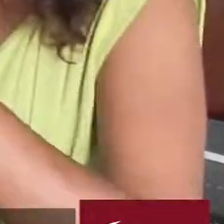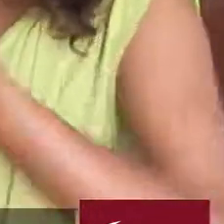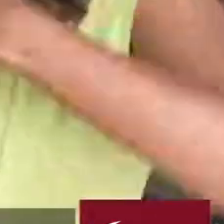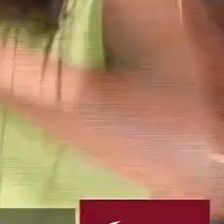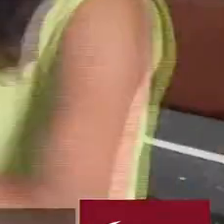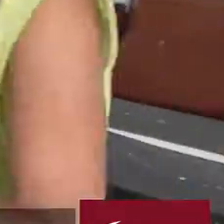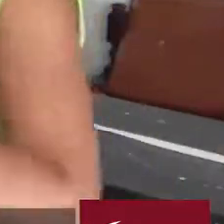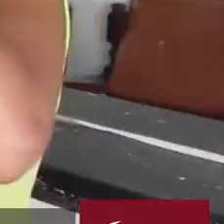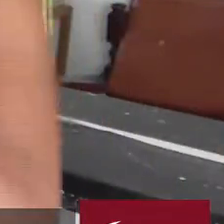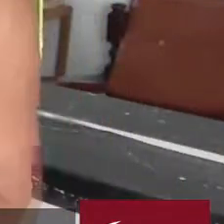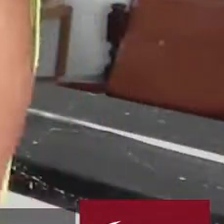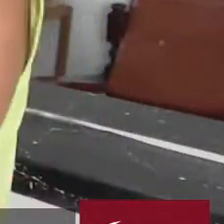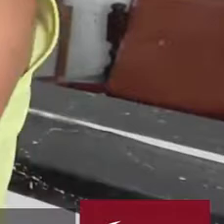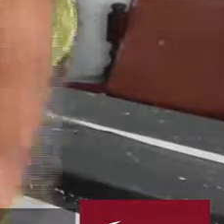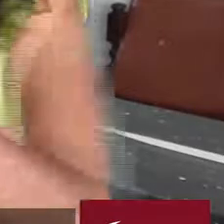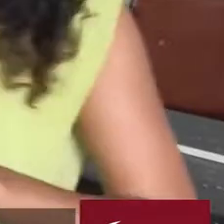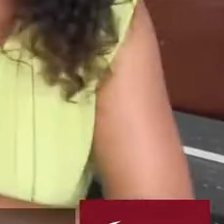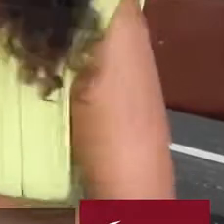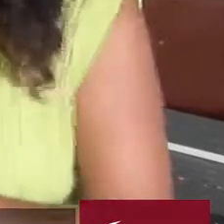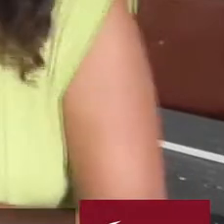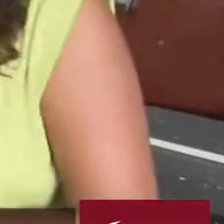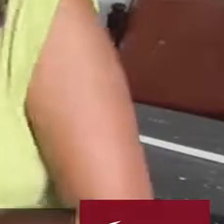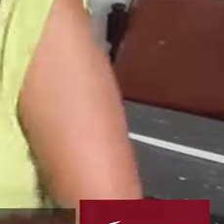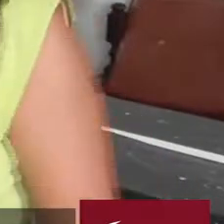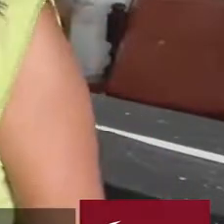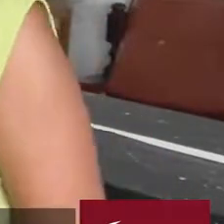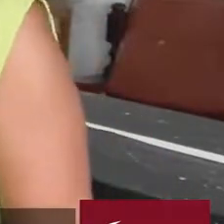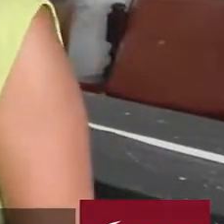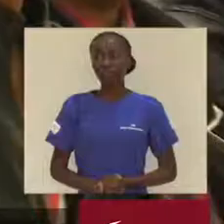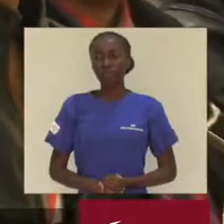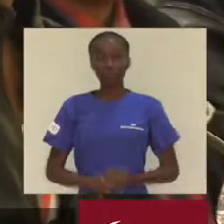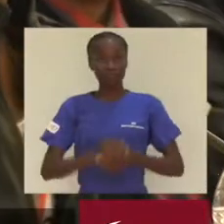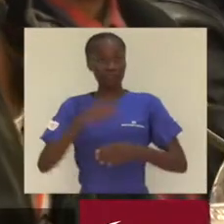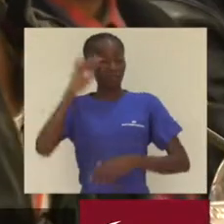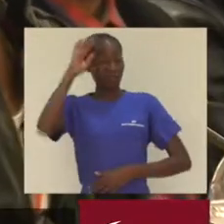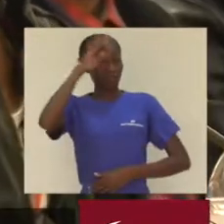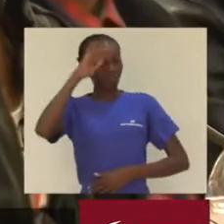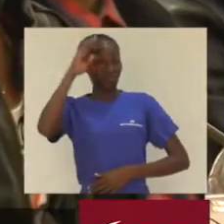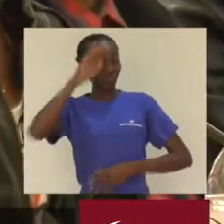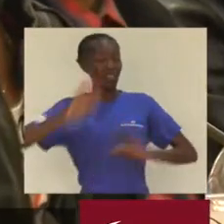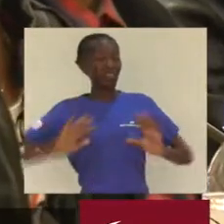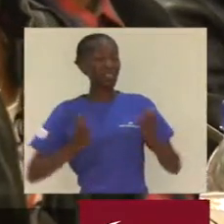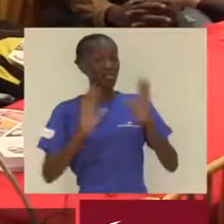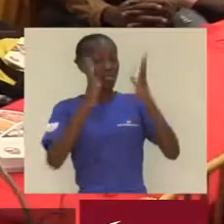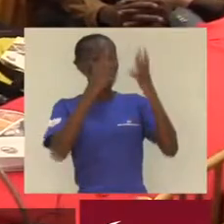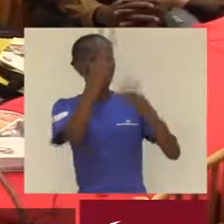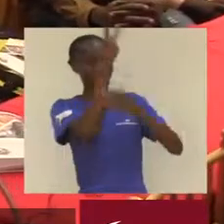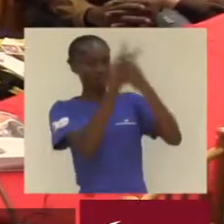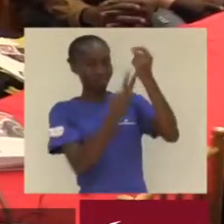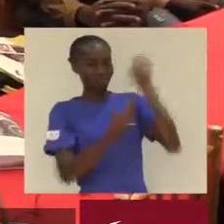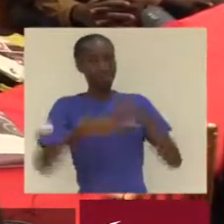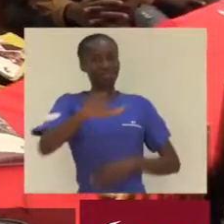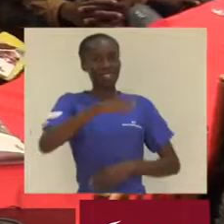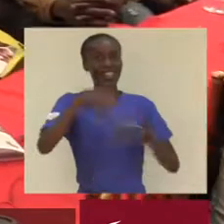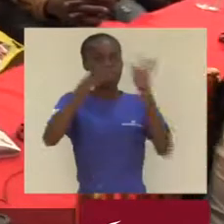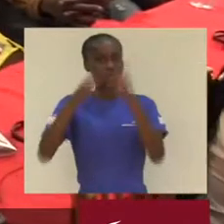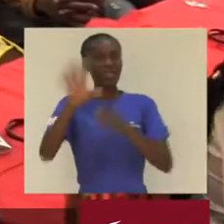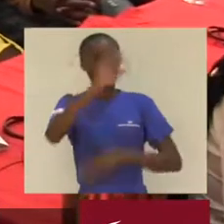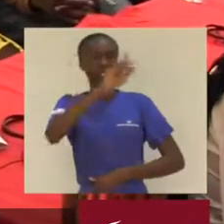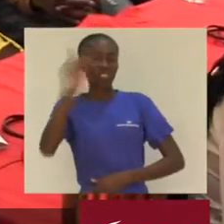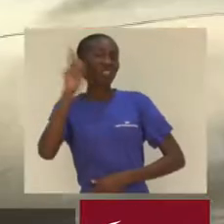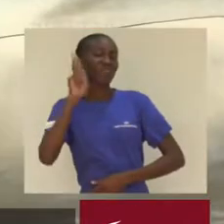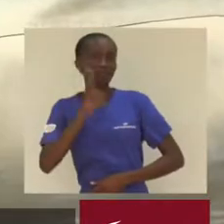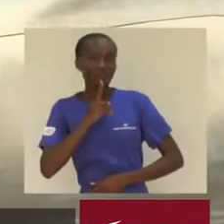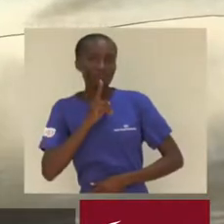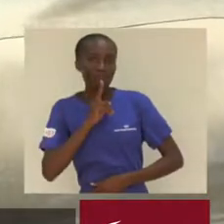que elas possam comunicar-se conosco. Porque esta é a nossa língua, a língua de sinais. É pensando na qualidade de vida e inclusão social das pessoas com